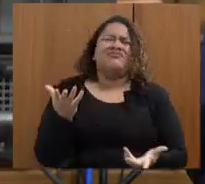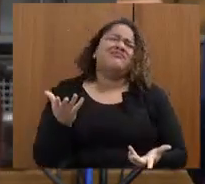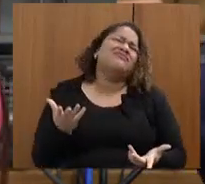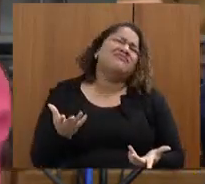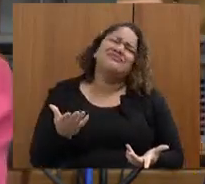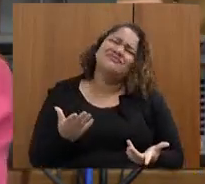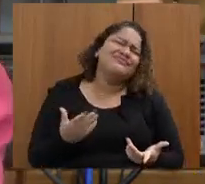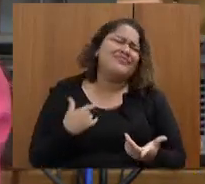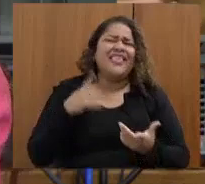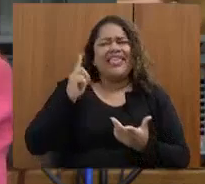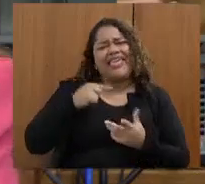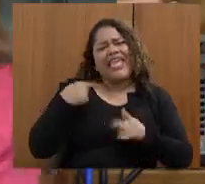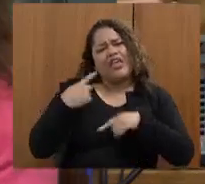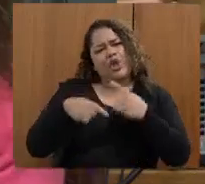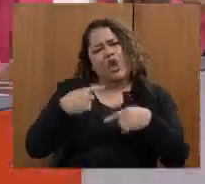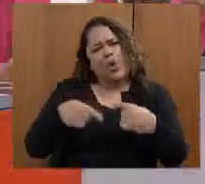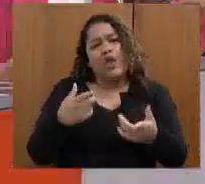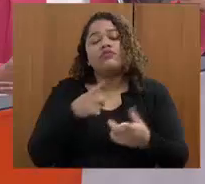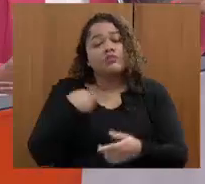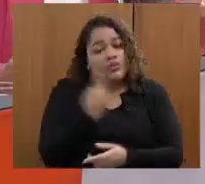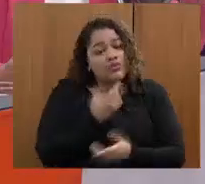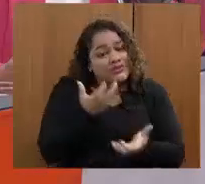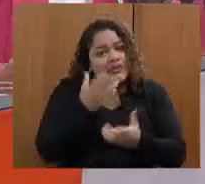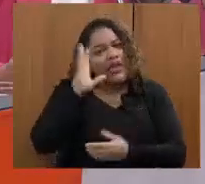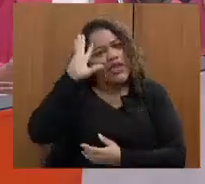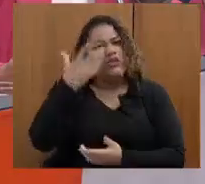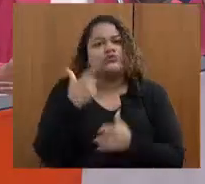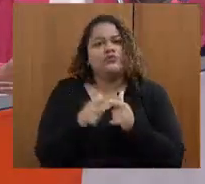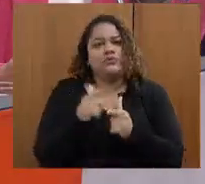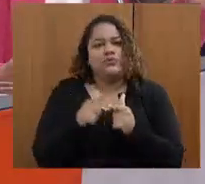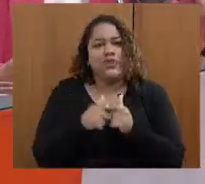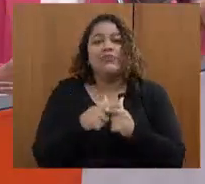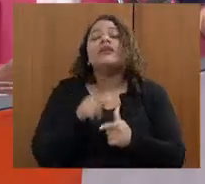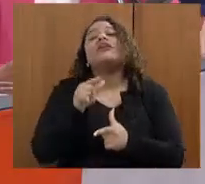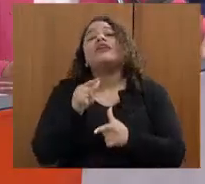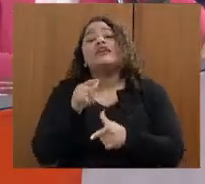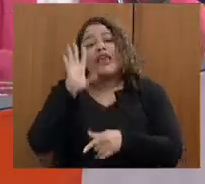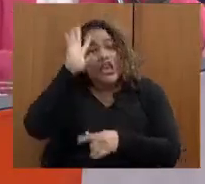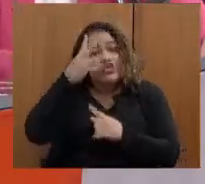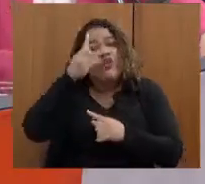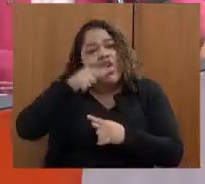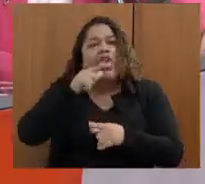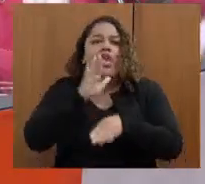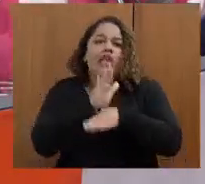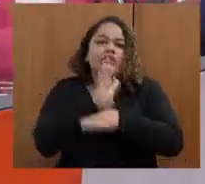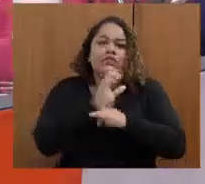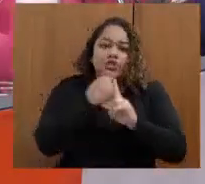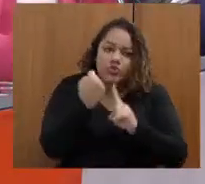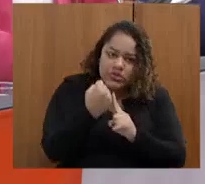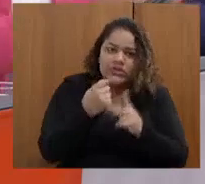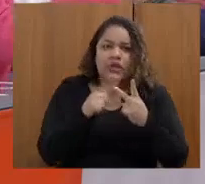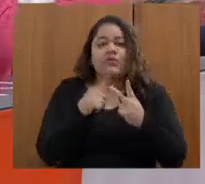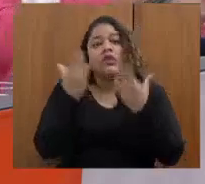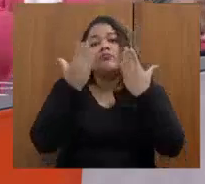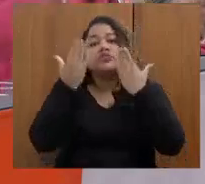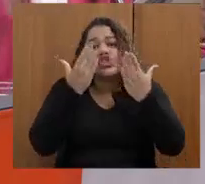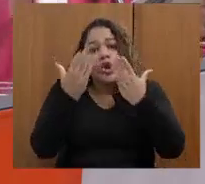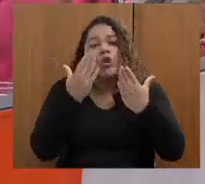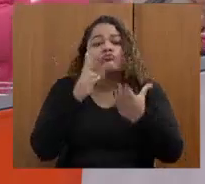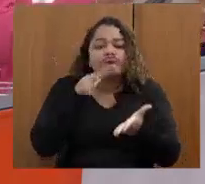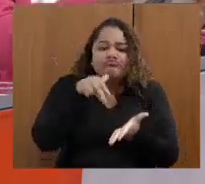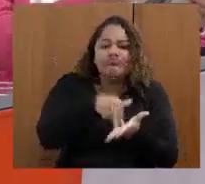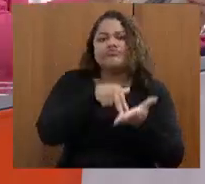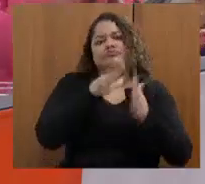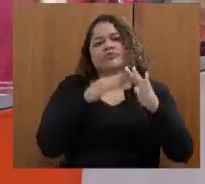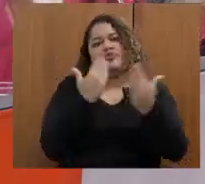ver a gente quer resolver problema e resolver problema é com assistente social e psicólogo nas escolas por último Então já temos